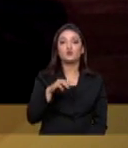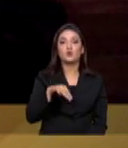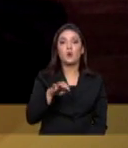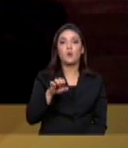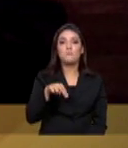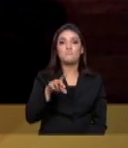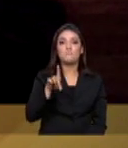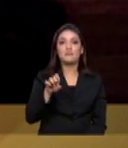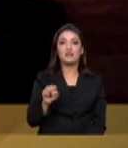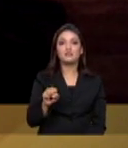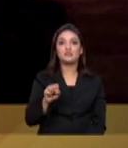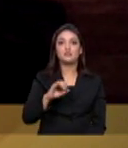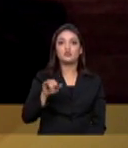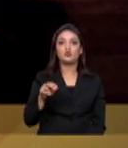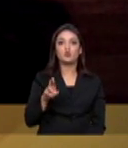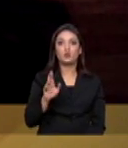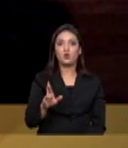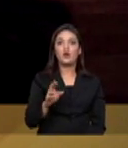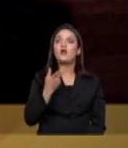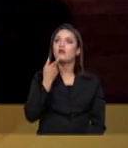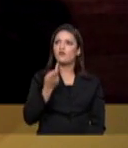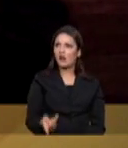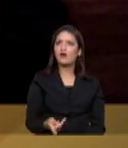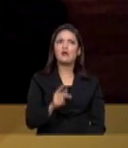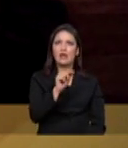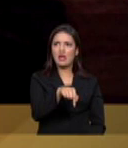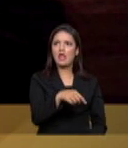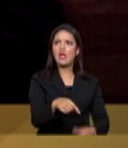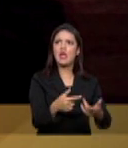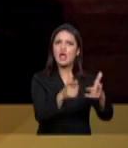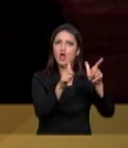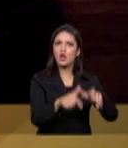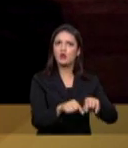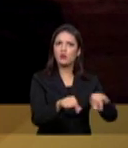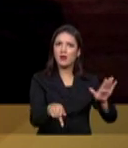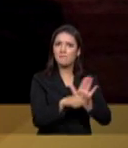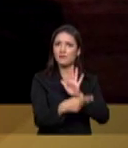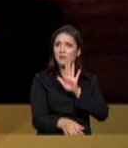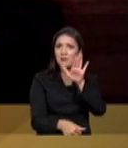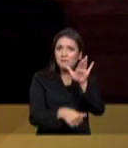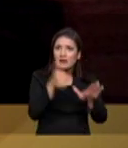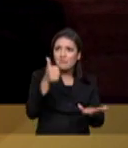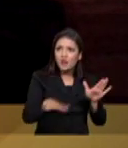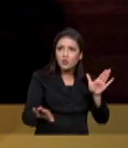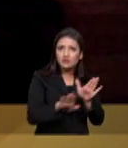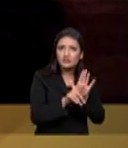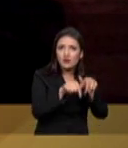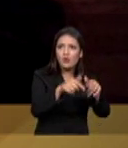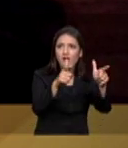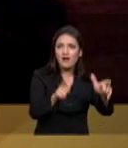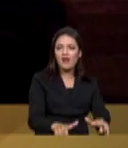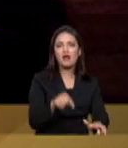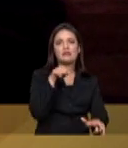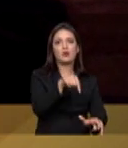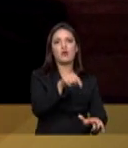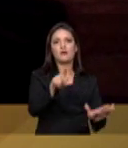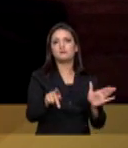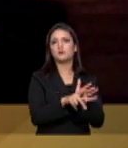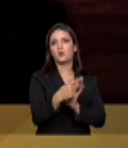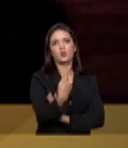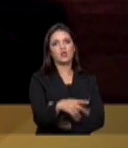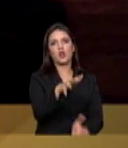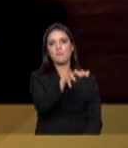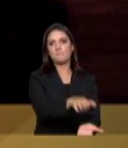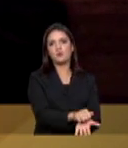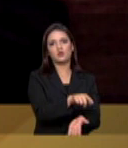do indígena ar ou seja de que os índios eram os primeiros ocupantes da terra Exu